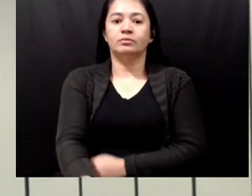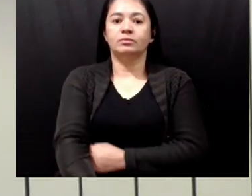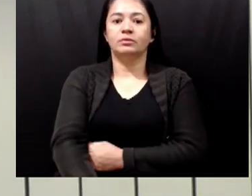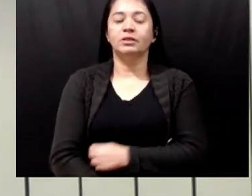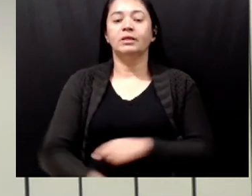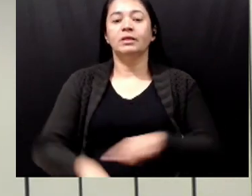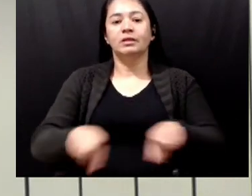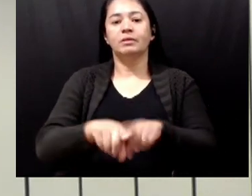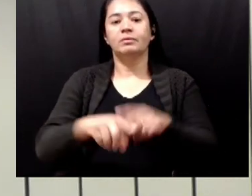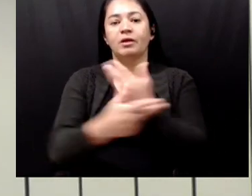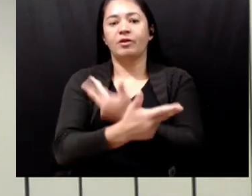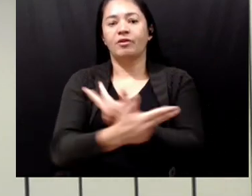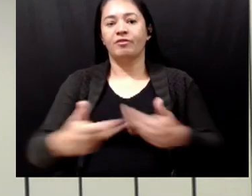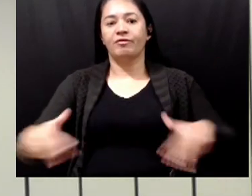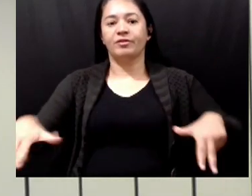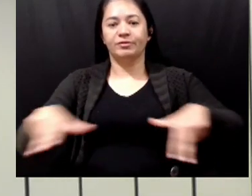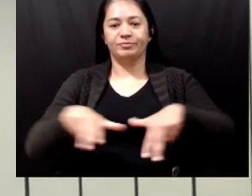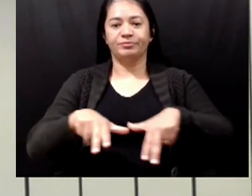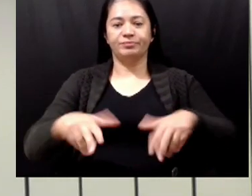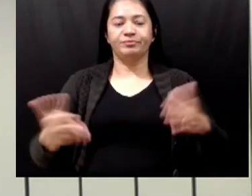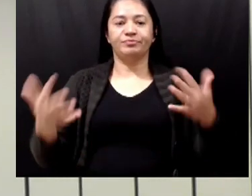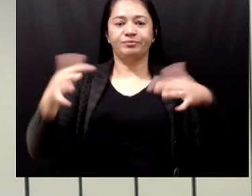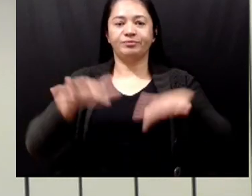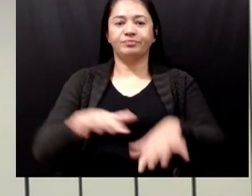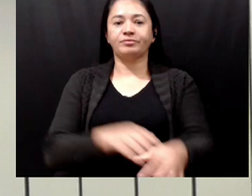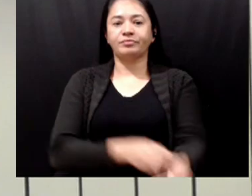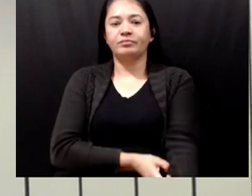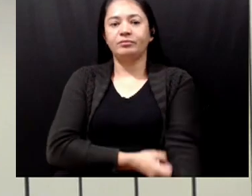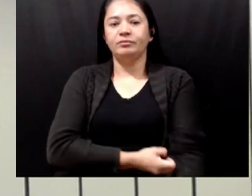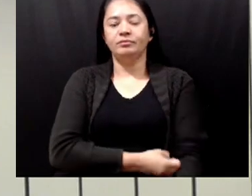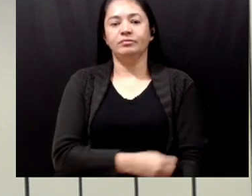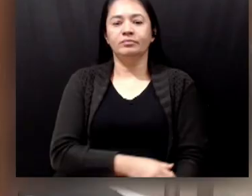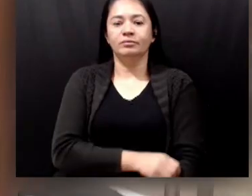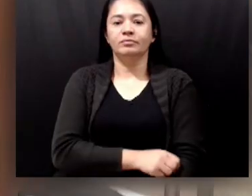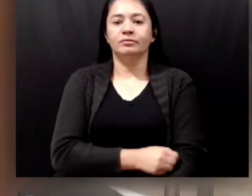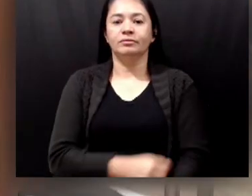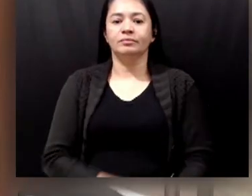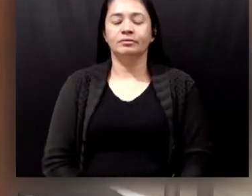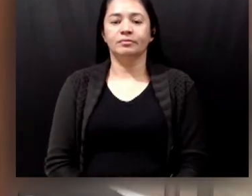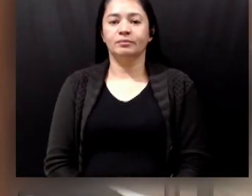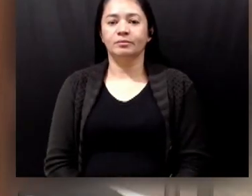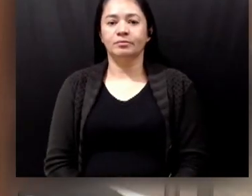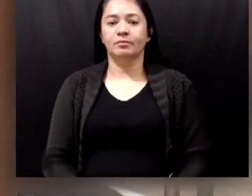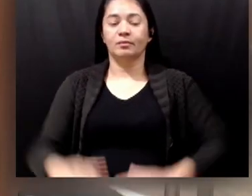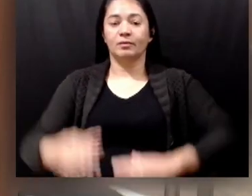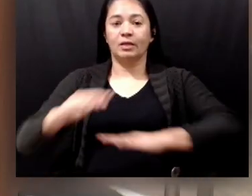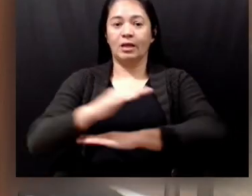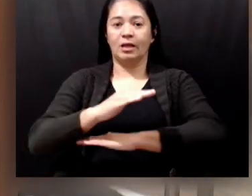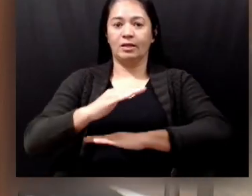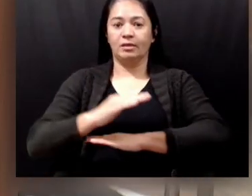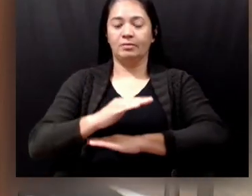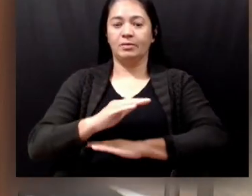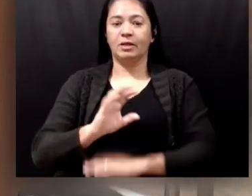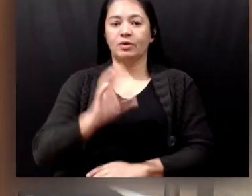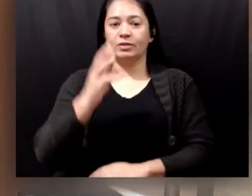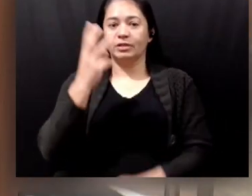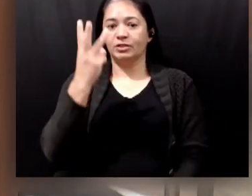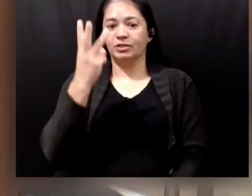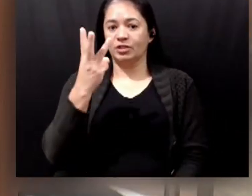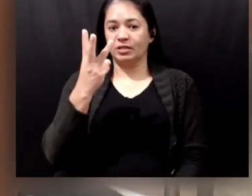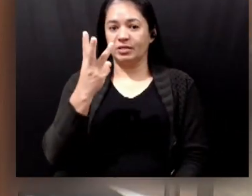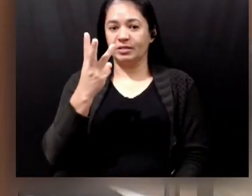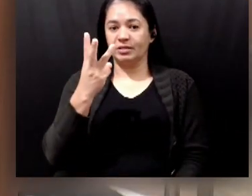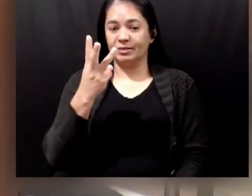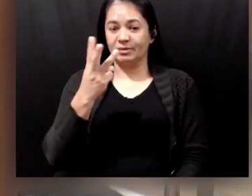e inclusão. Confira como foi. A Câmara realizou durante a 33ª solenidade a entrega